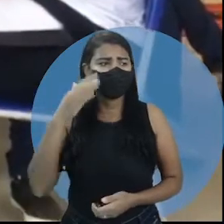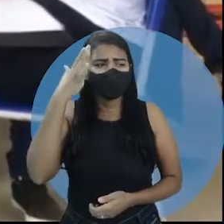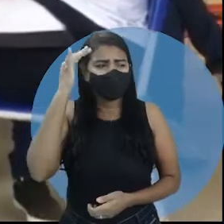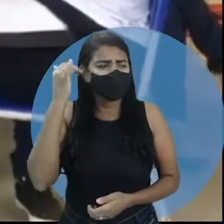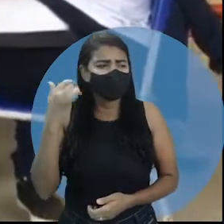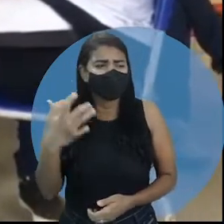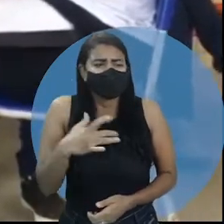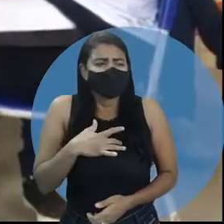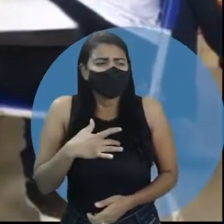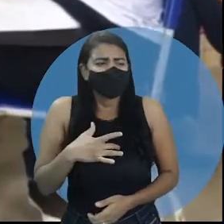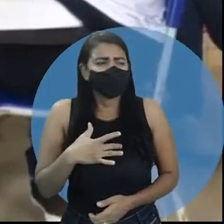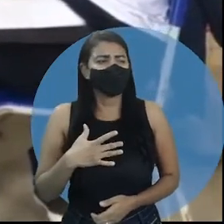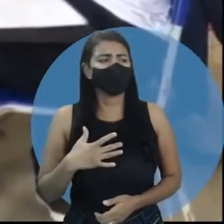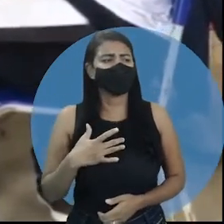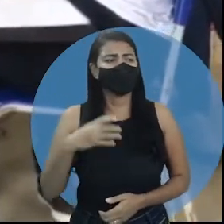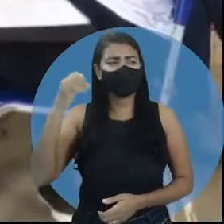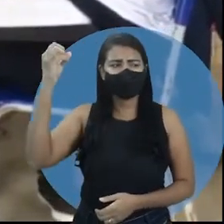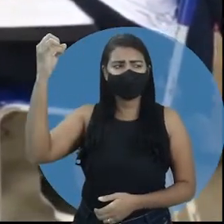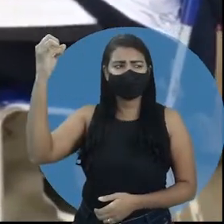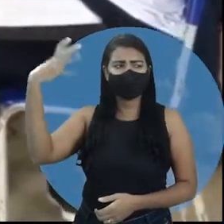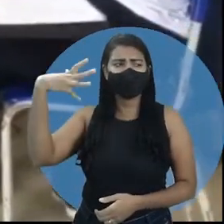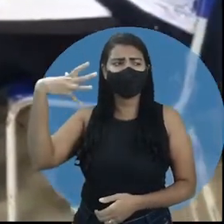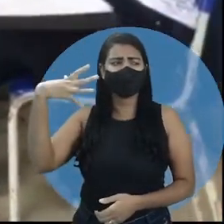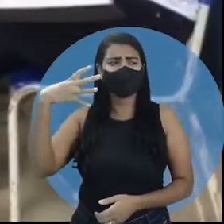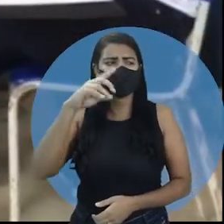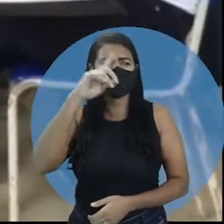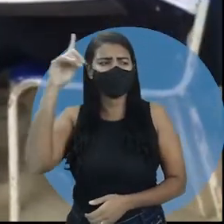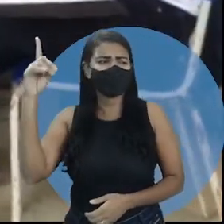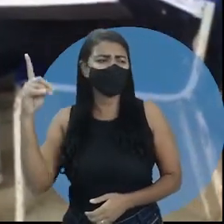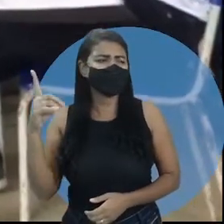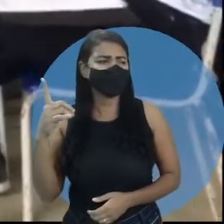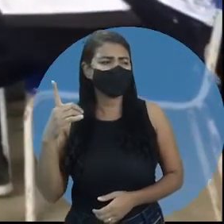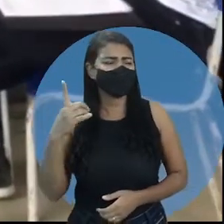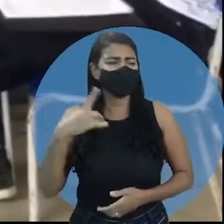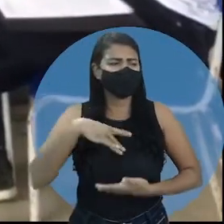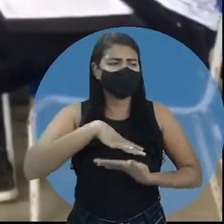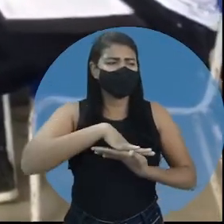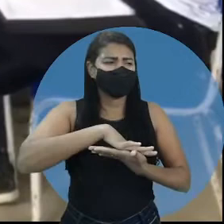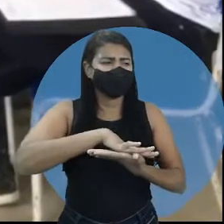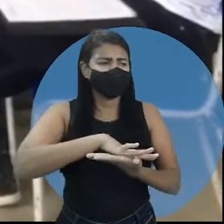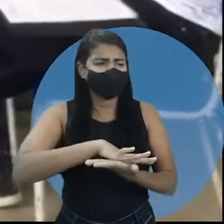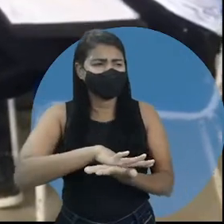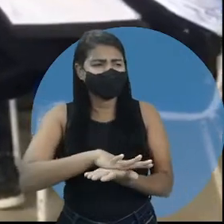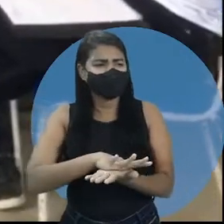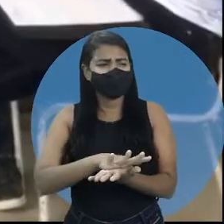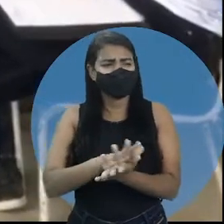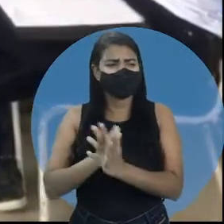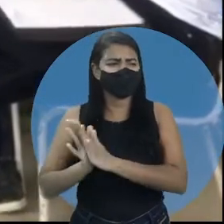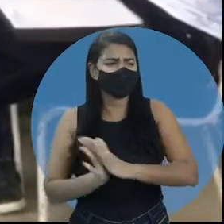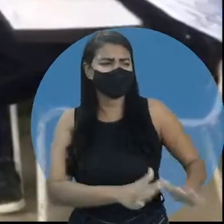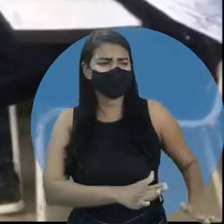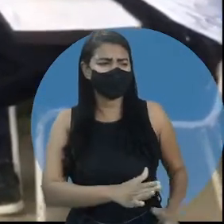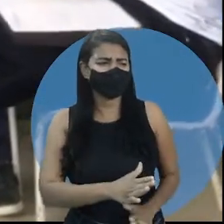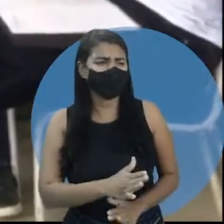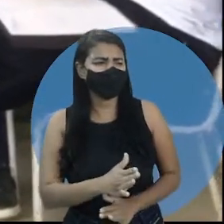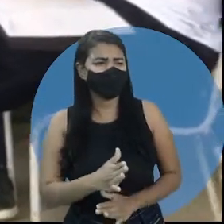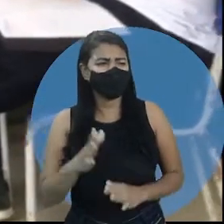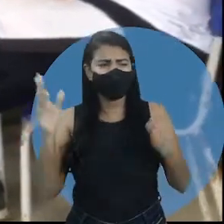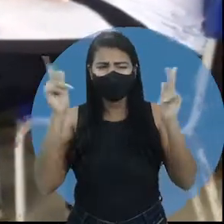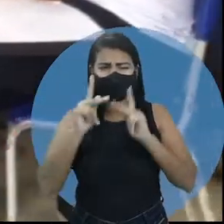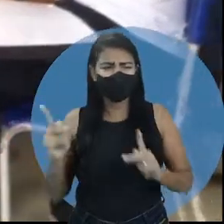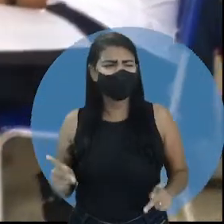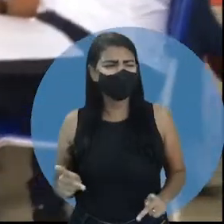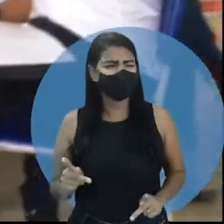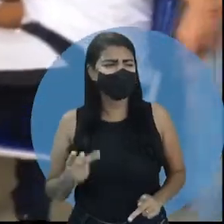Faz tempo que eu não vejo a luz do dia, estou tentando sepultar minha alegria, tentando ver